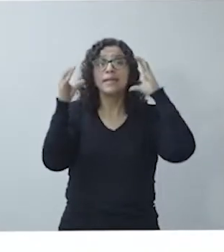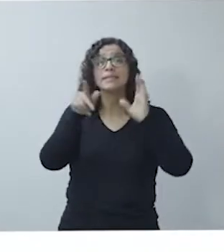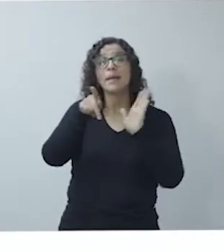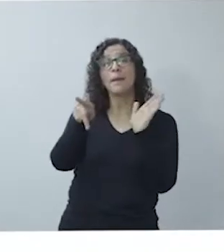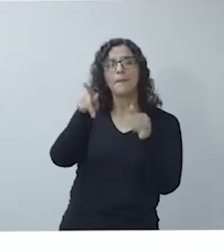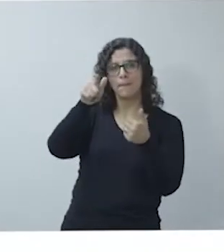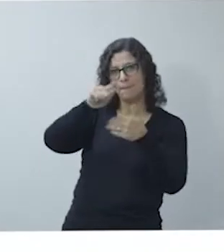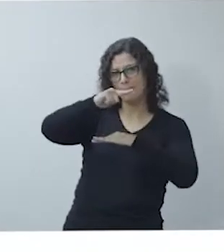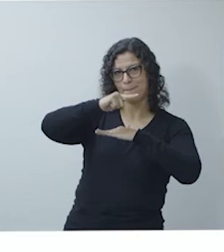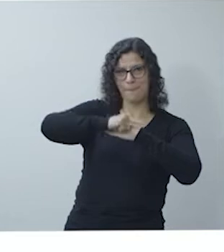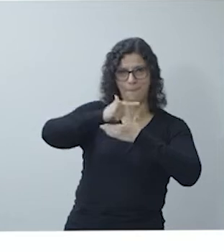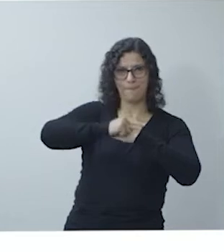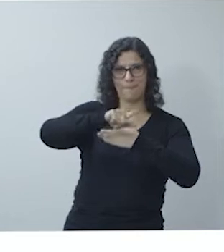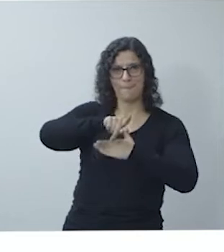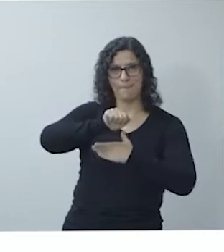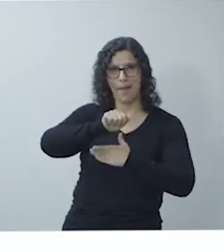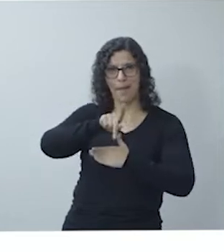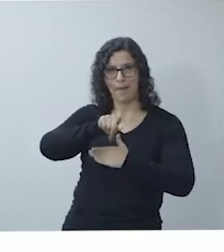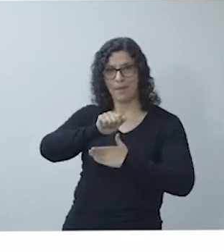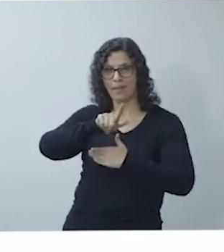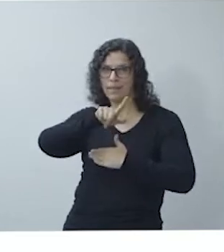de Papelão.